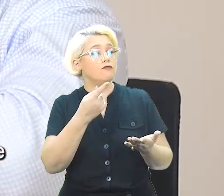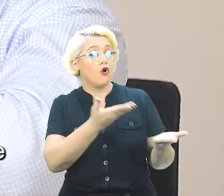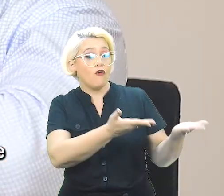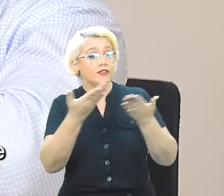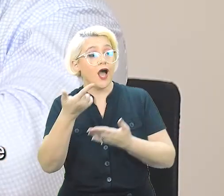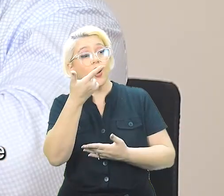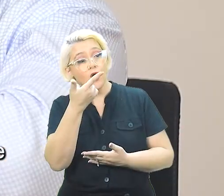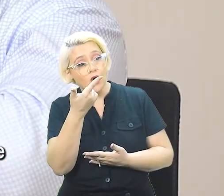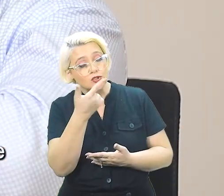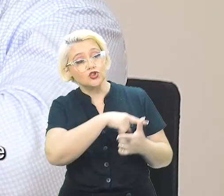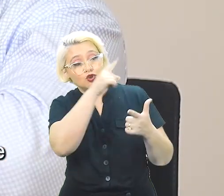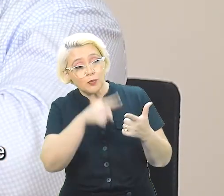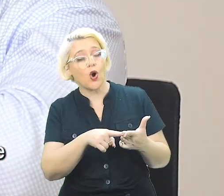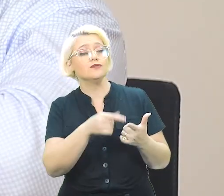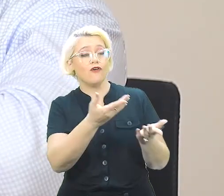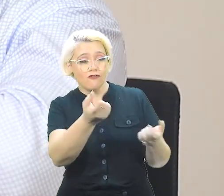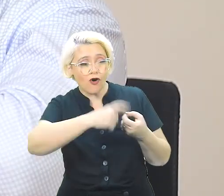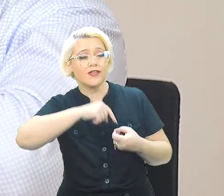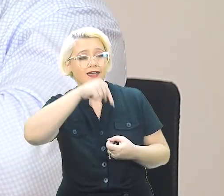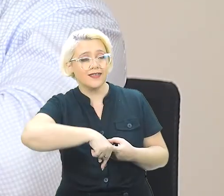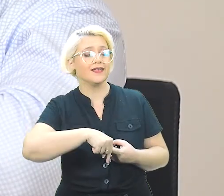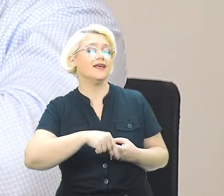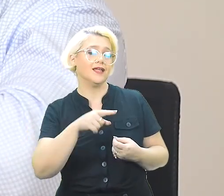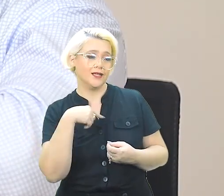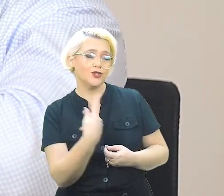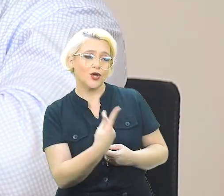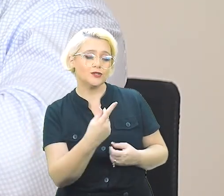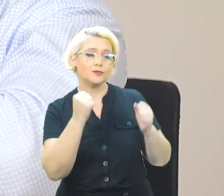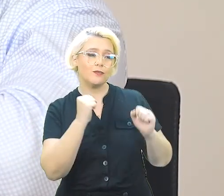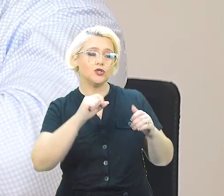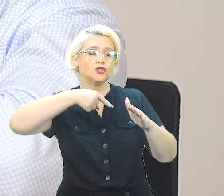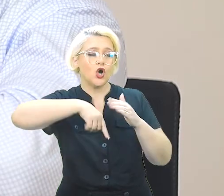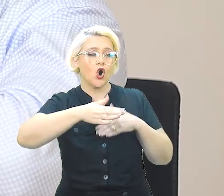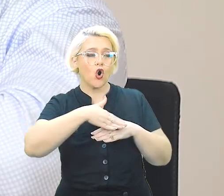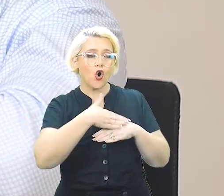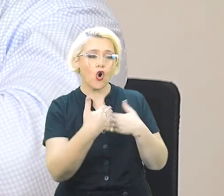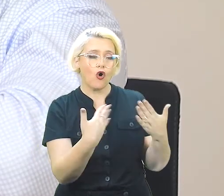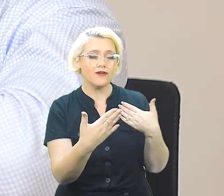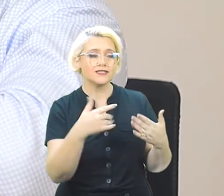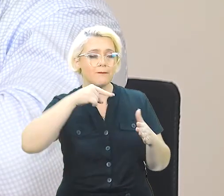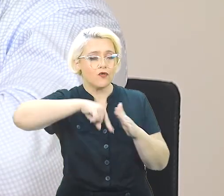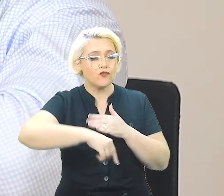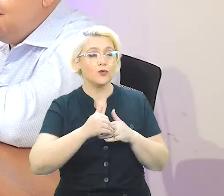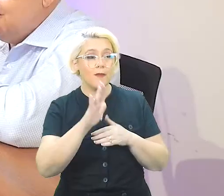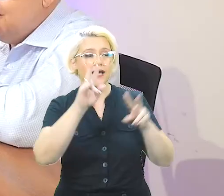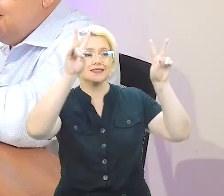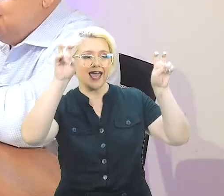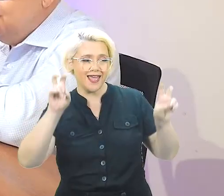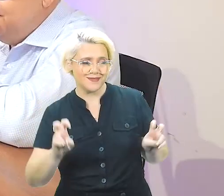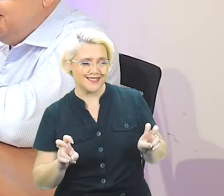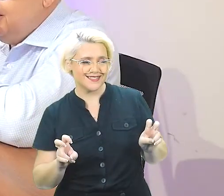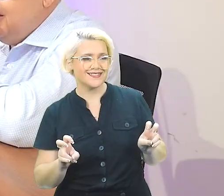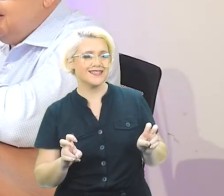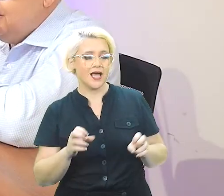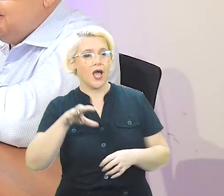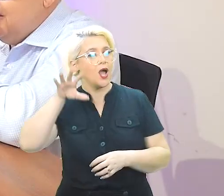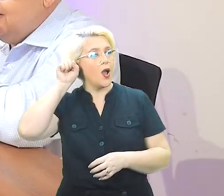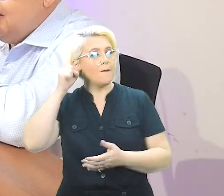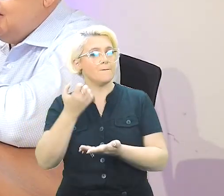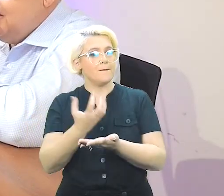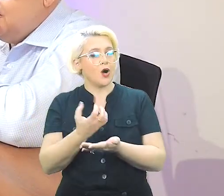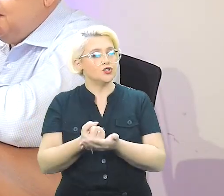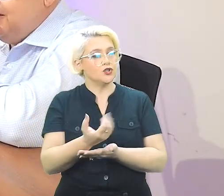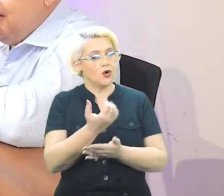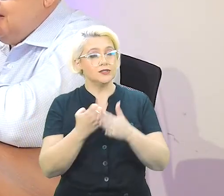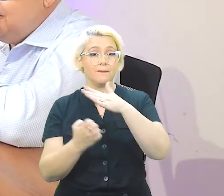convite para que a senhora possa voltar aqui, para que a gente possa aprofundar muito mais todos esses temas. O podcast,